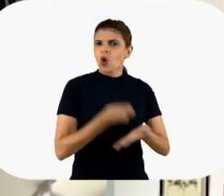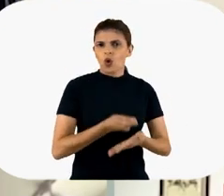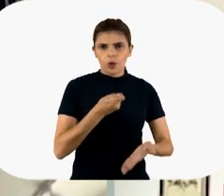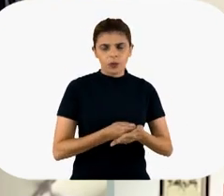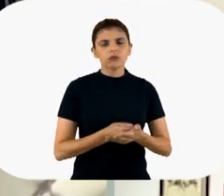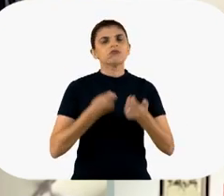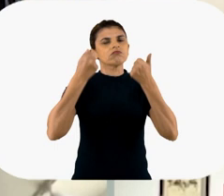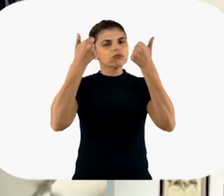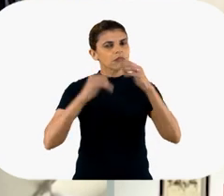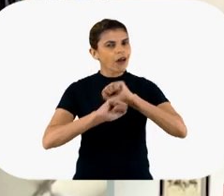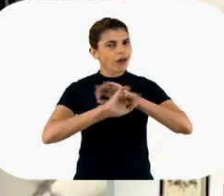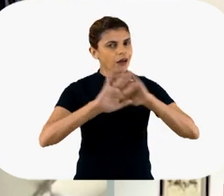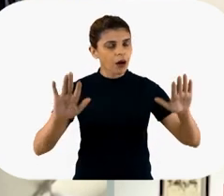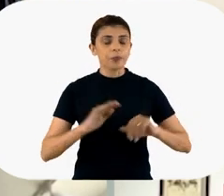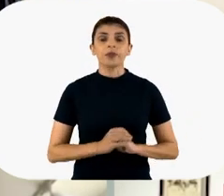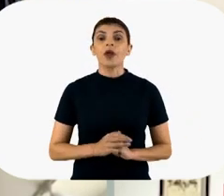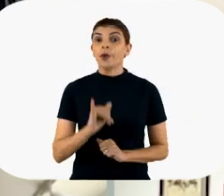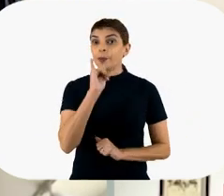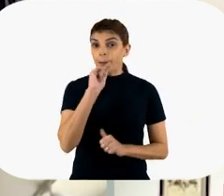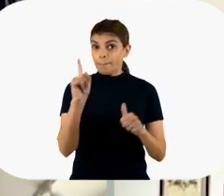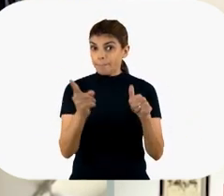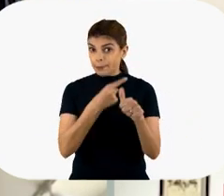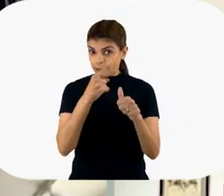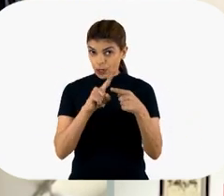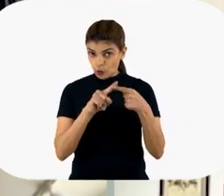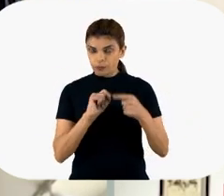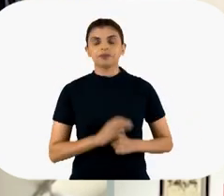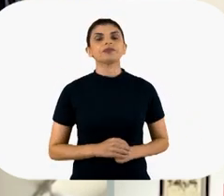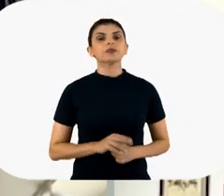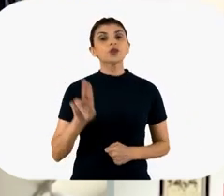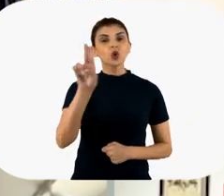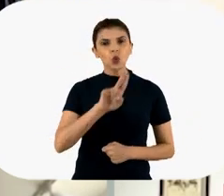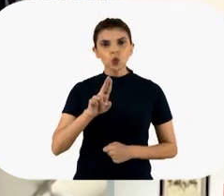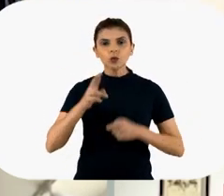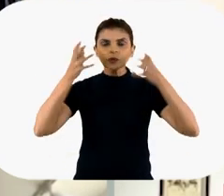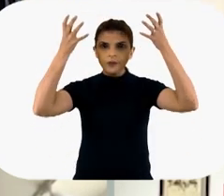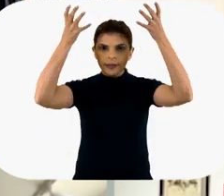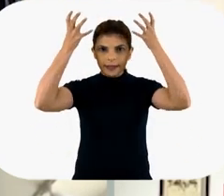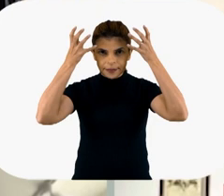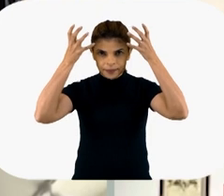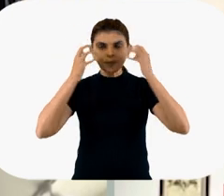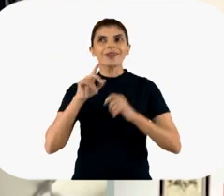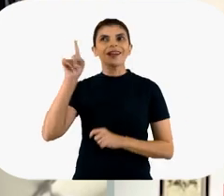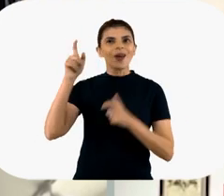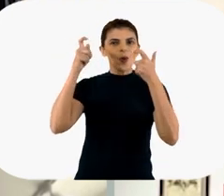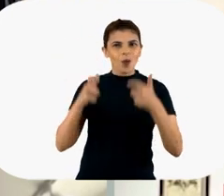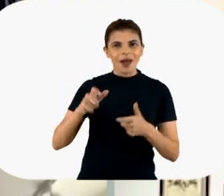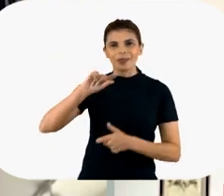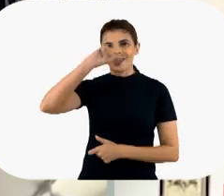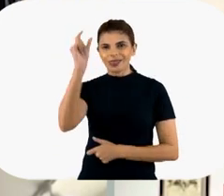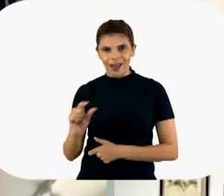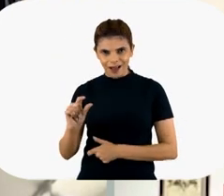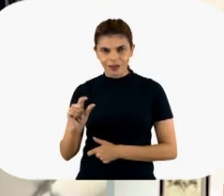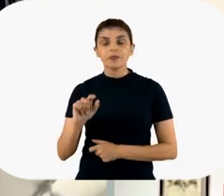para deixar claro aqui documentado, assim, então, a primeira delas é que, assim, o uso do capacete que foi feito na Itália, né, o